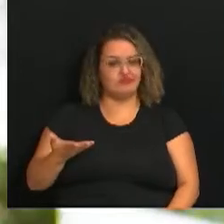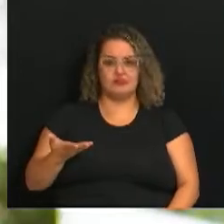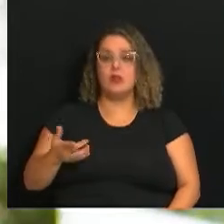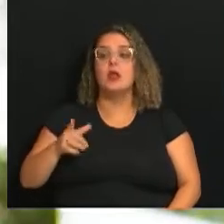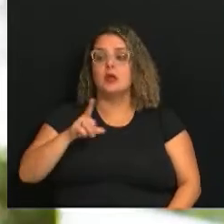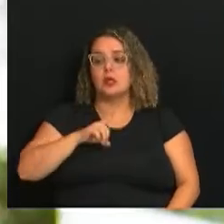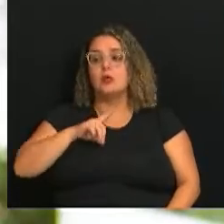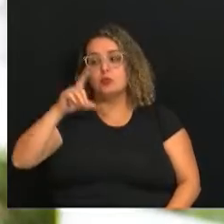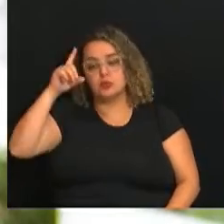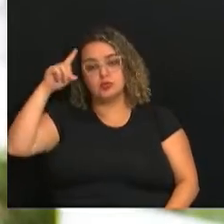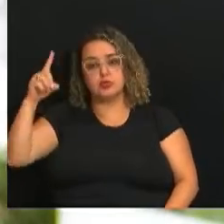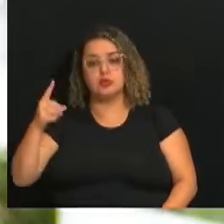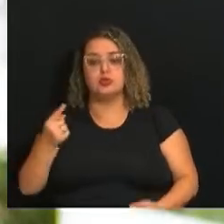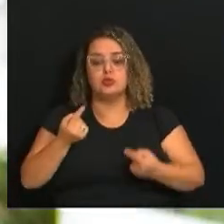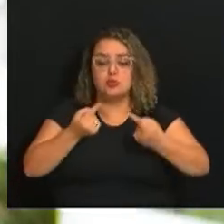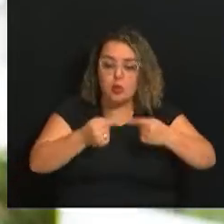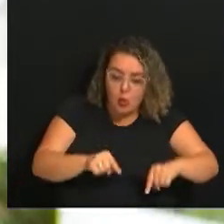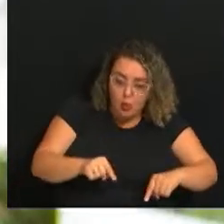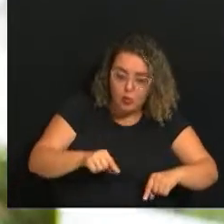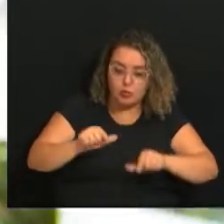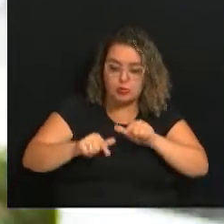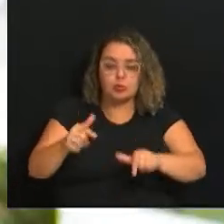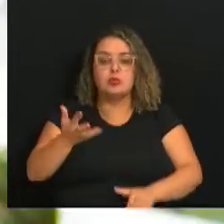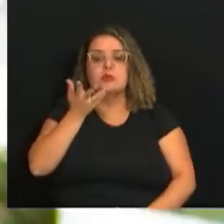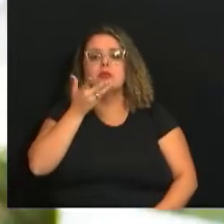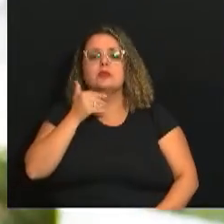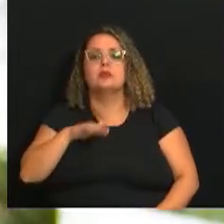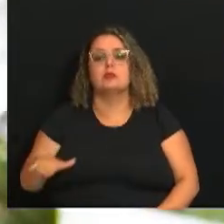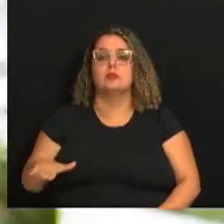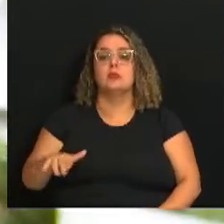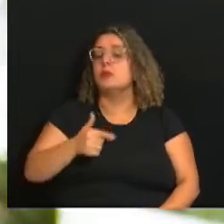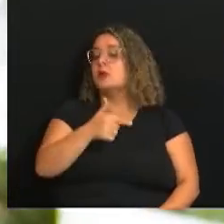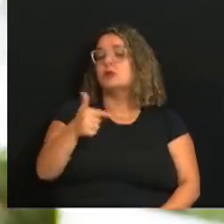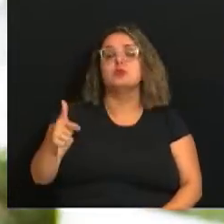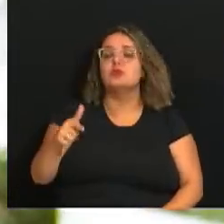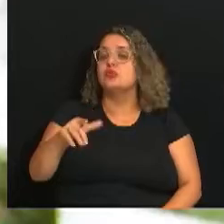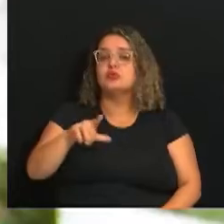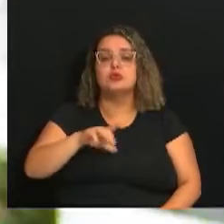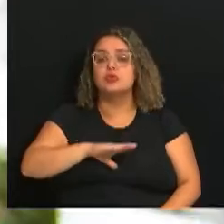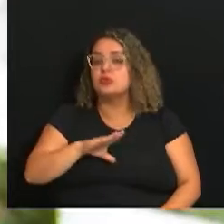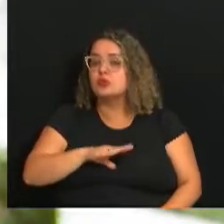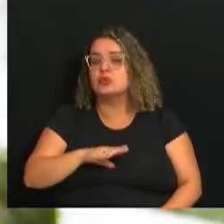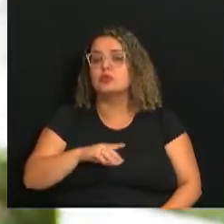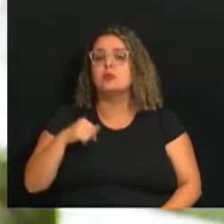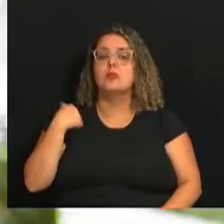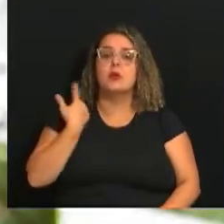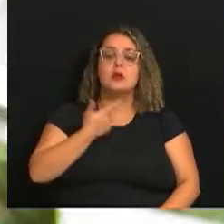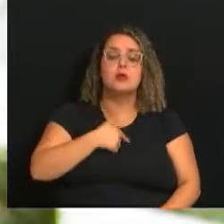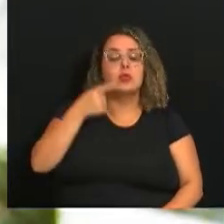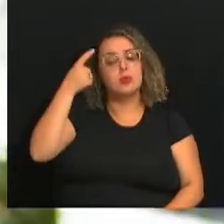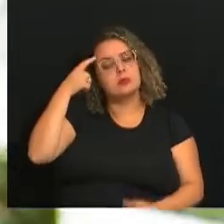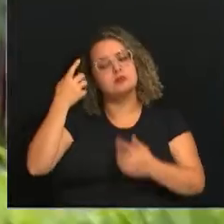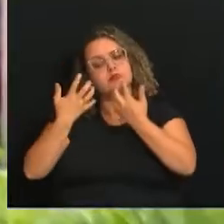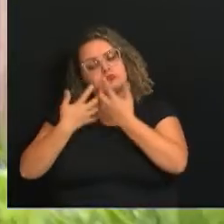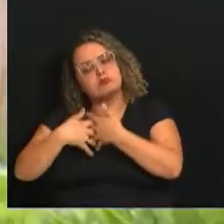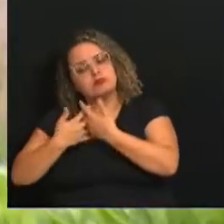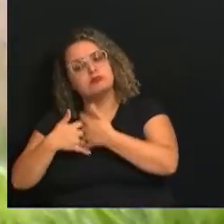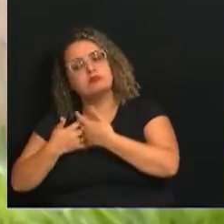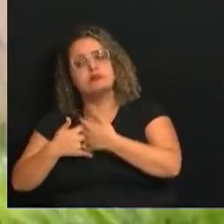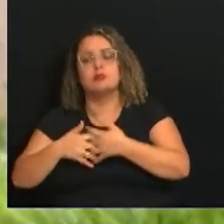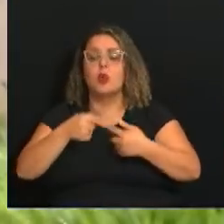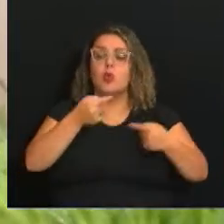vereadora Débora Palermo que foi protocolada aqui no Legislativo. A gente lembra que a vereadora é a presidente da Comissão dos Direitos da Criança, Adolescente